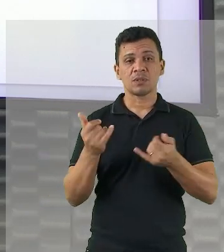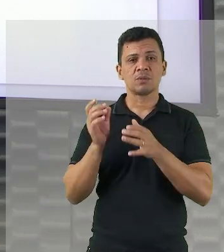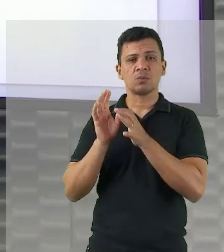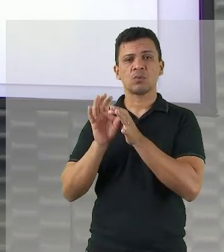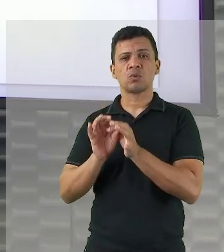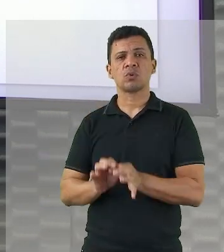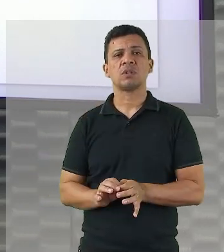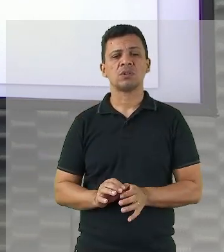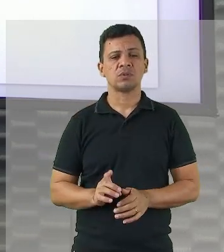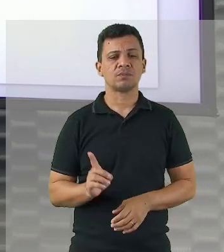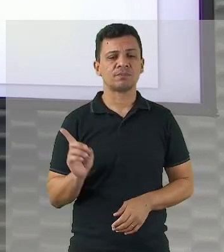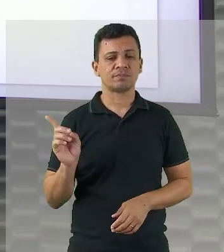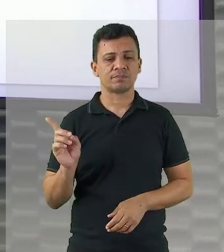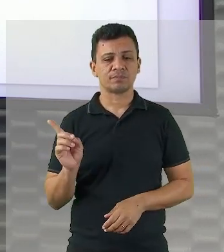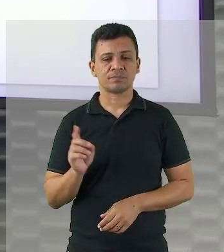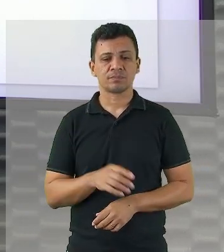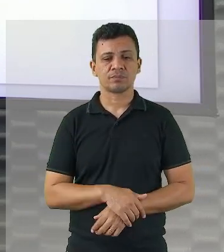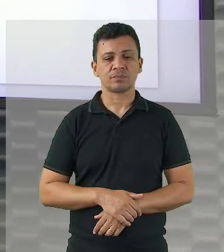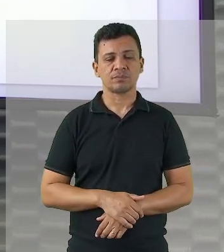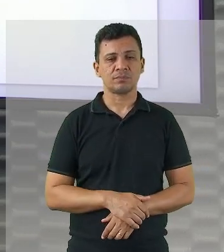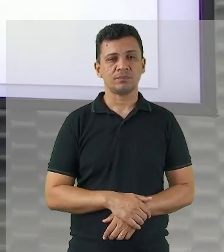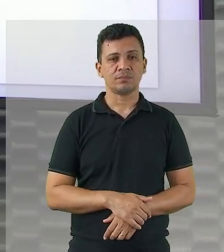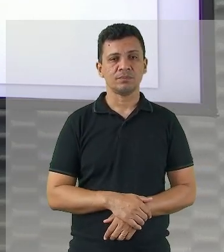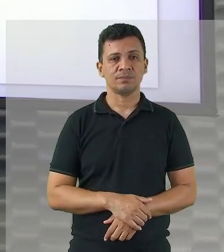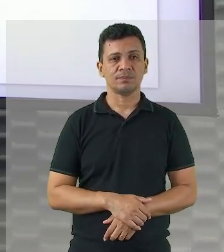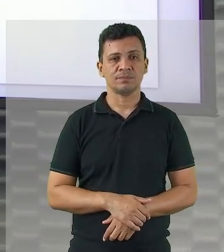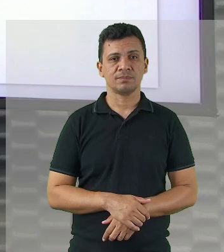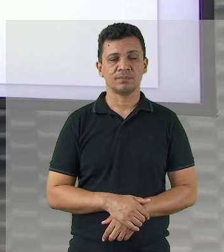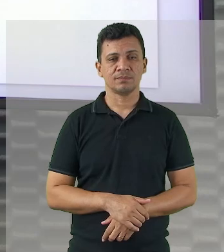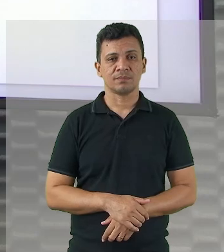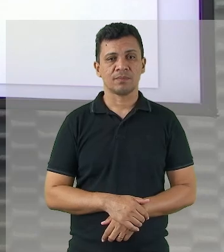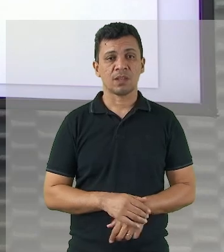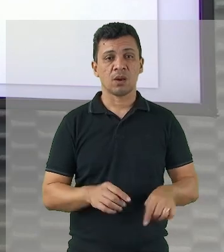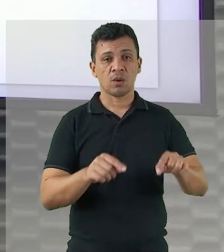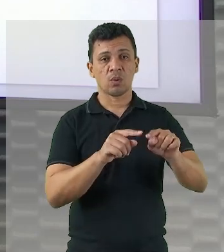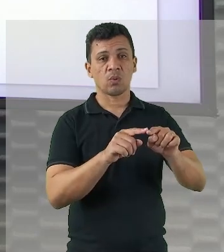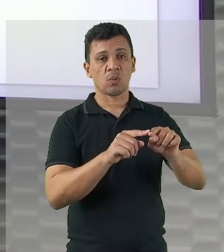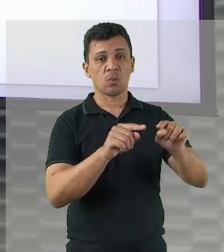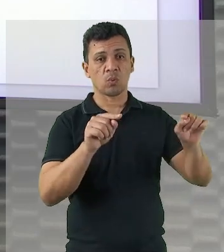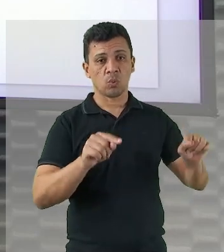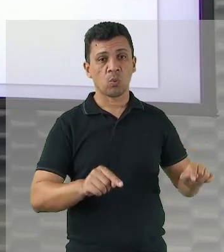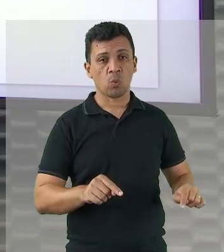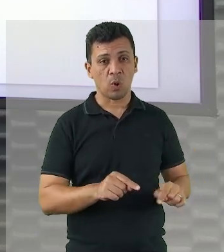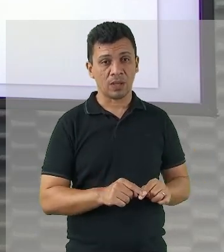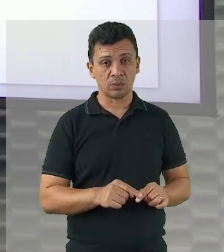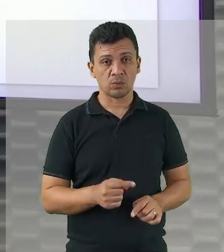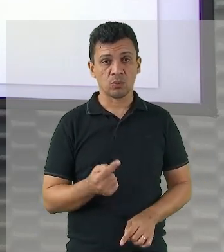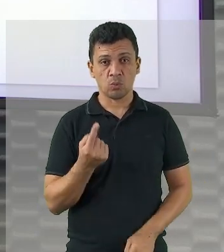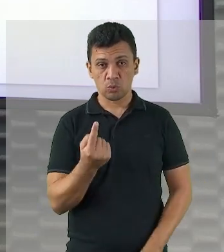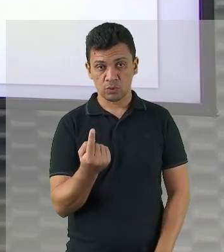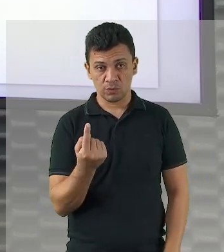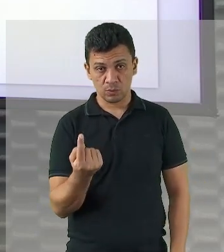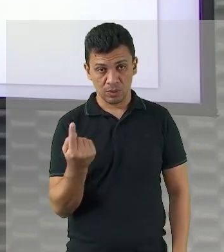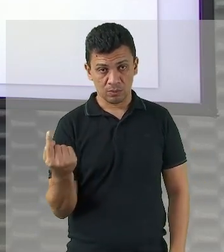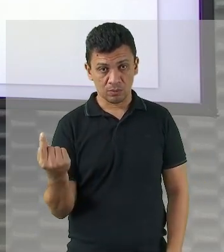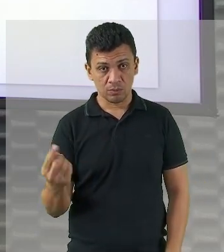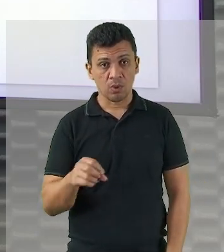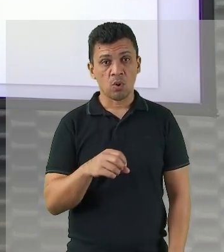contexto. Single ou double room? É um quarto individual ou é